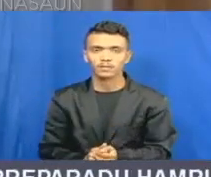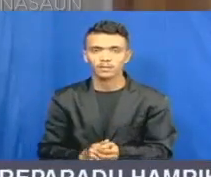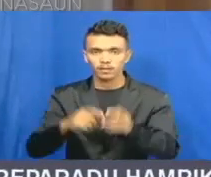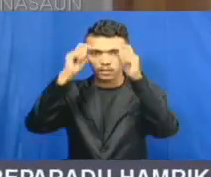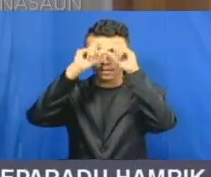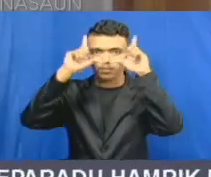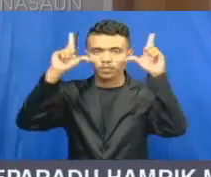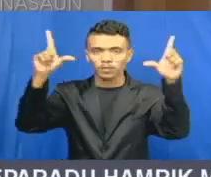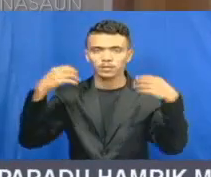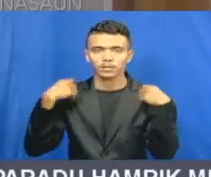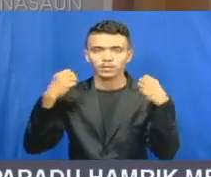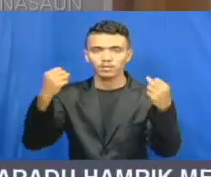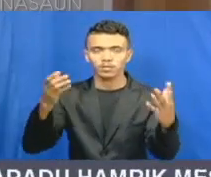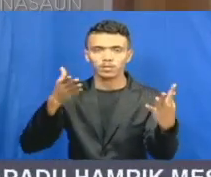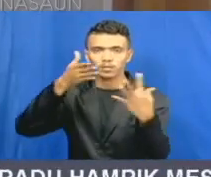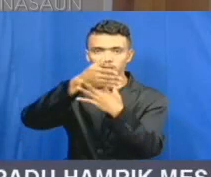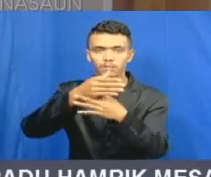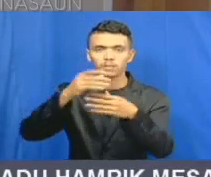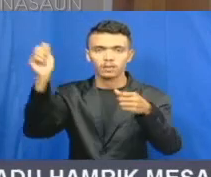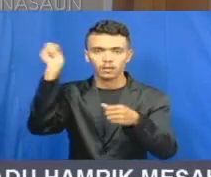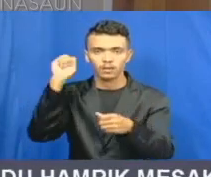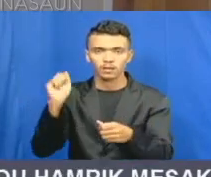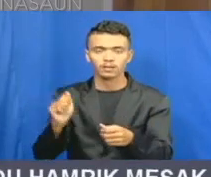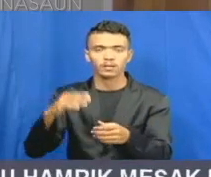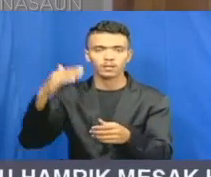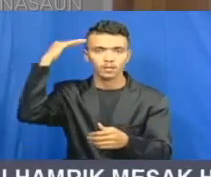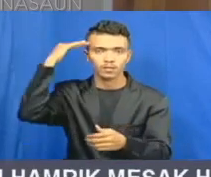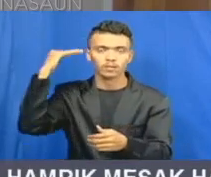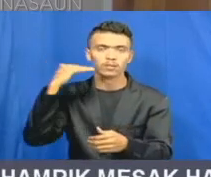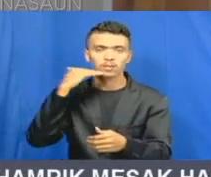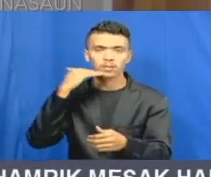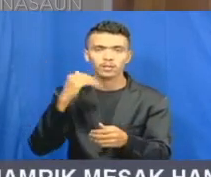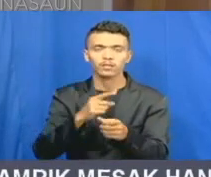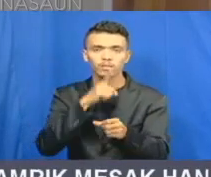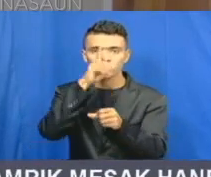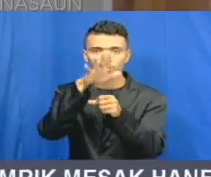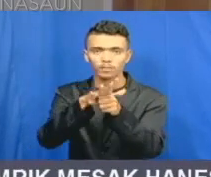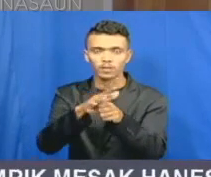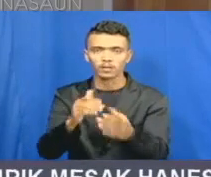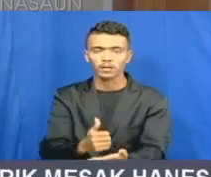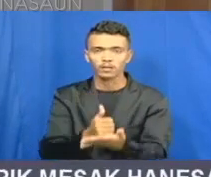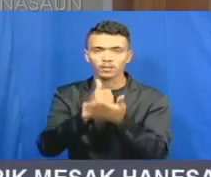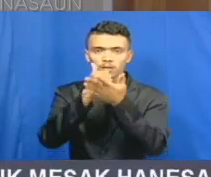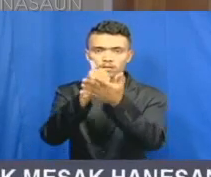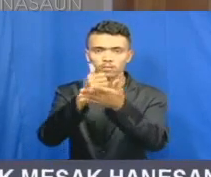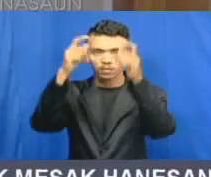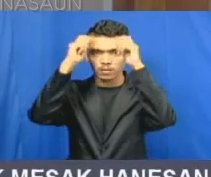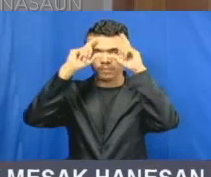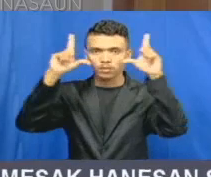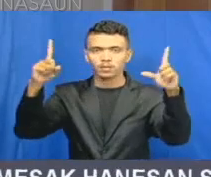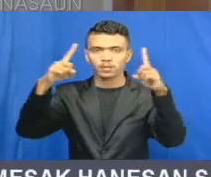Timor-Leste não é esforço a tu adere para ASEAN e Coreia, governo Coreia comprometido a tu apoio. Timor-Leste